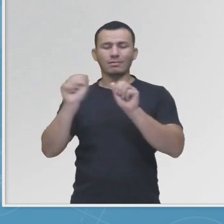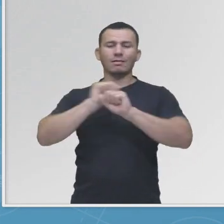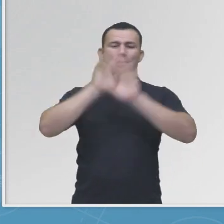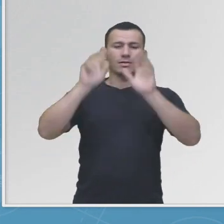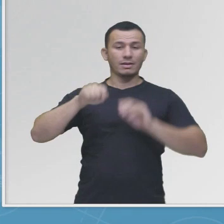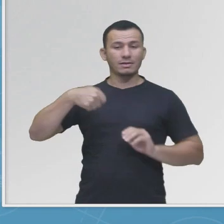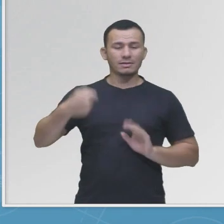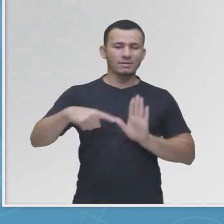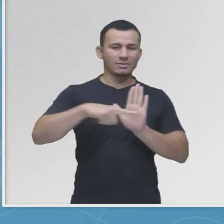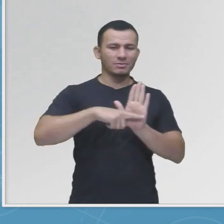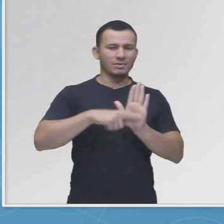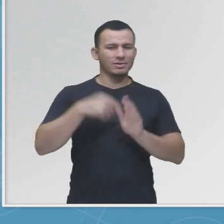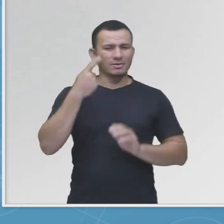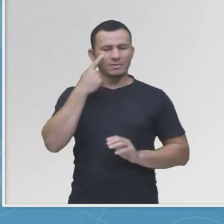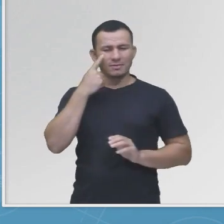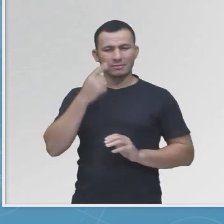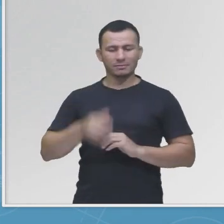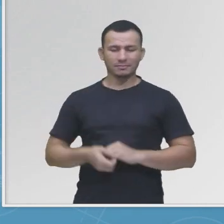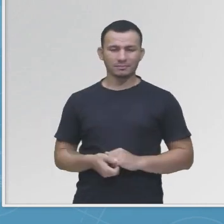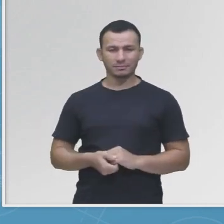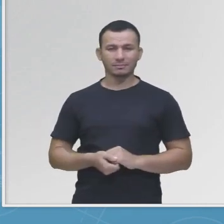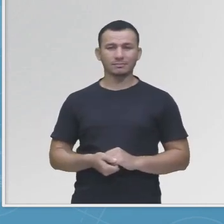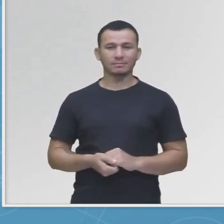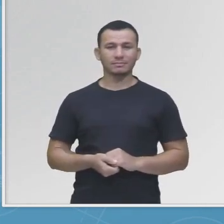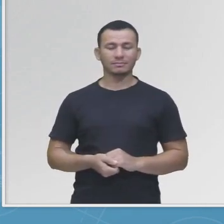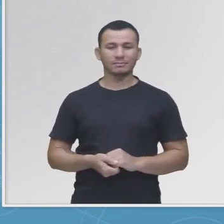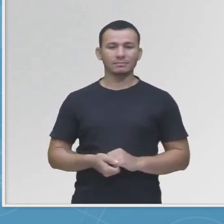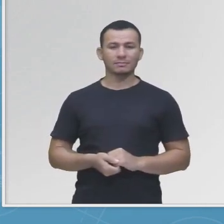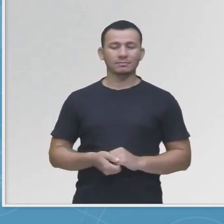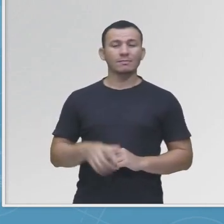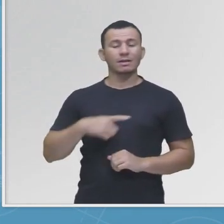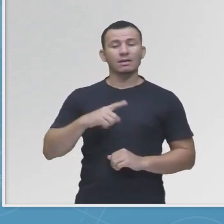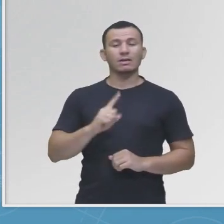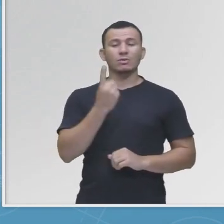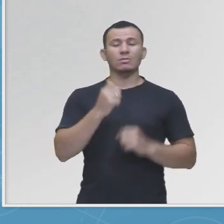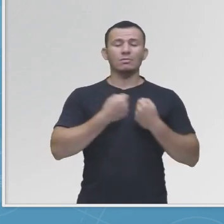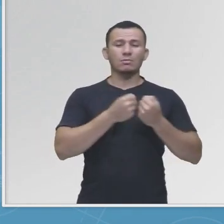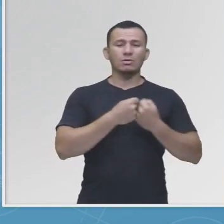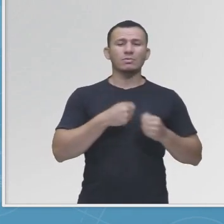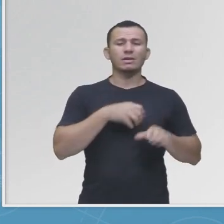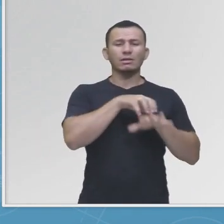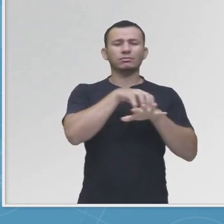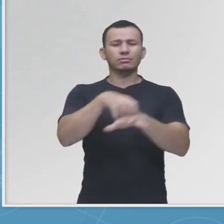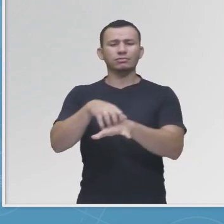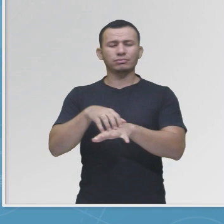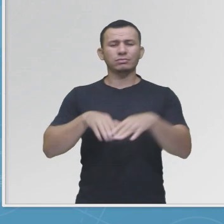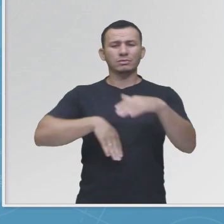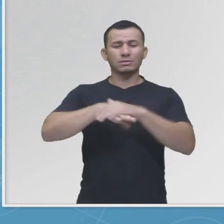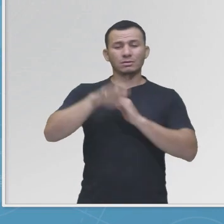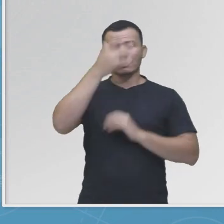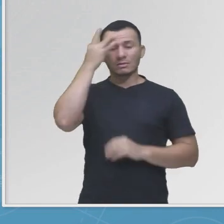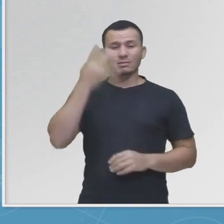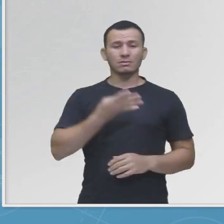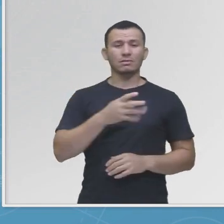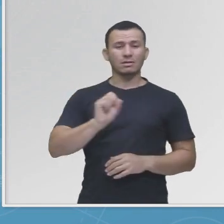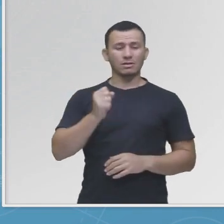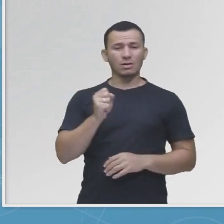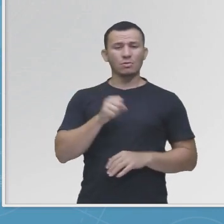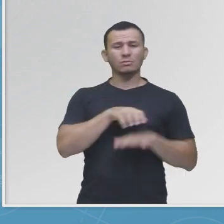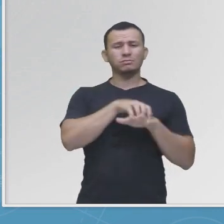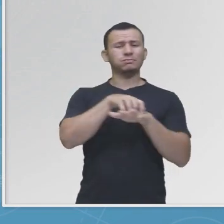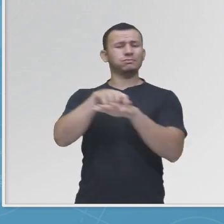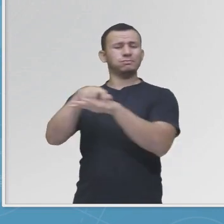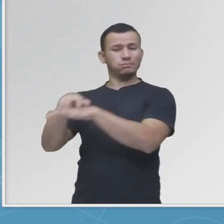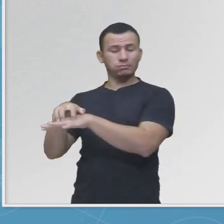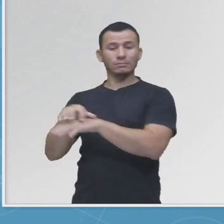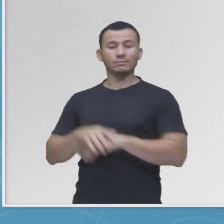subtração. Me acompanhe aí, por favor. Um ônibus pode transportar 48 passageiros. Em determinada viagem,